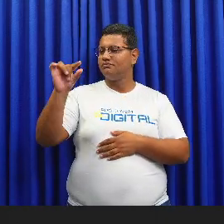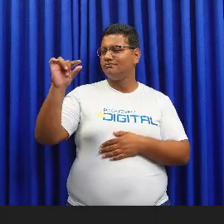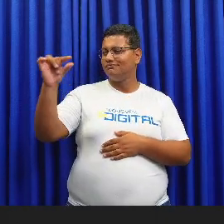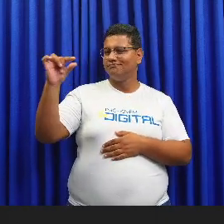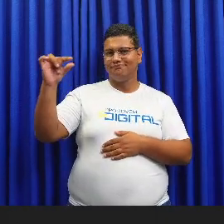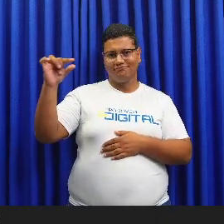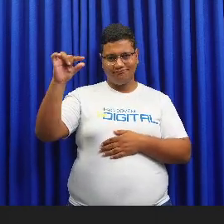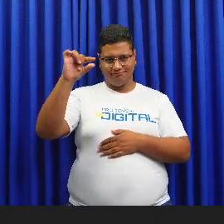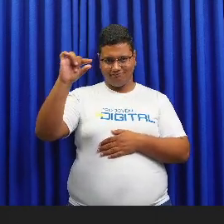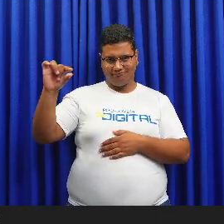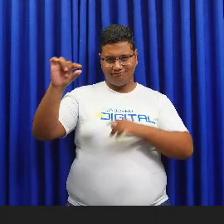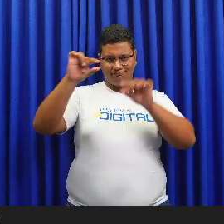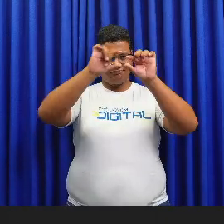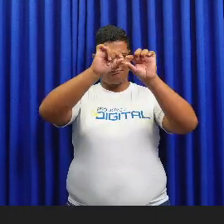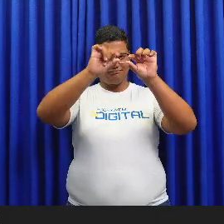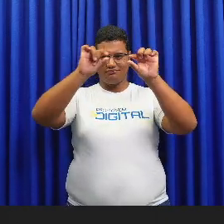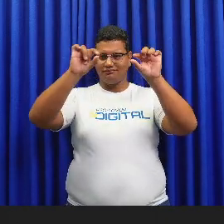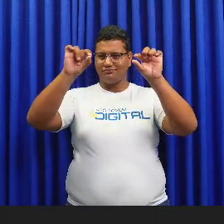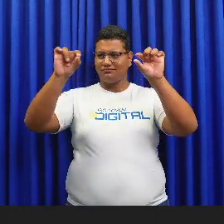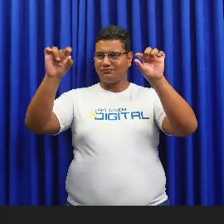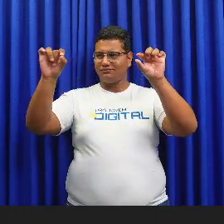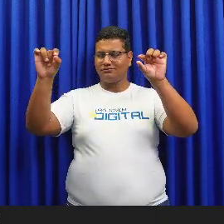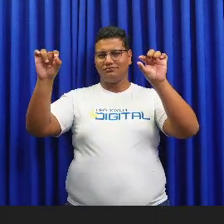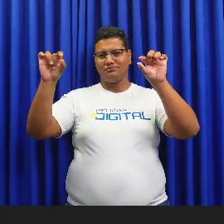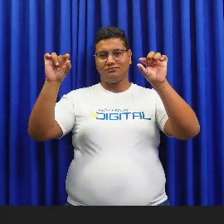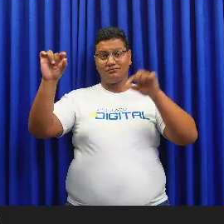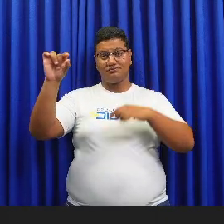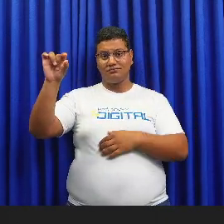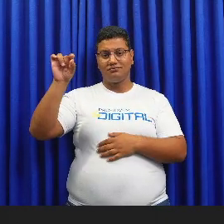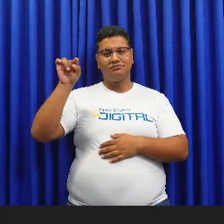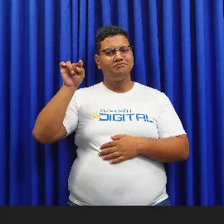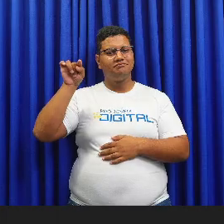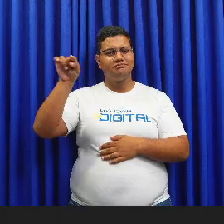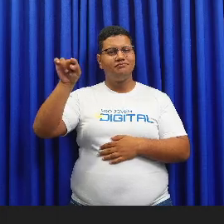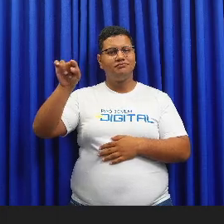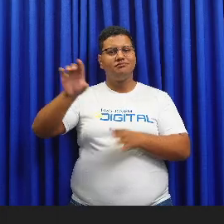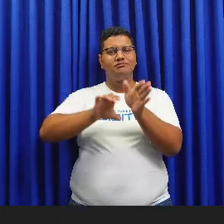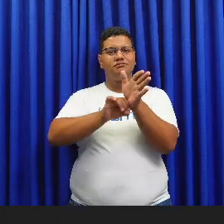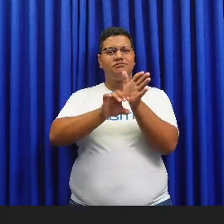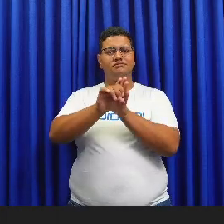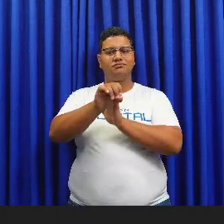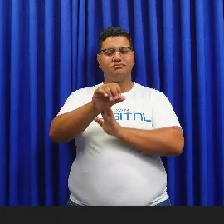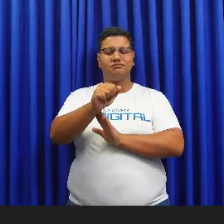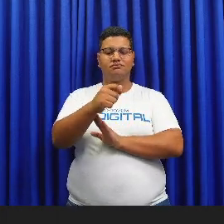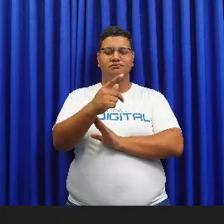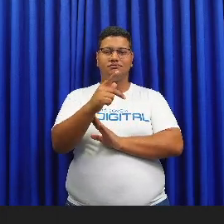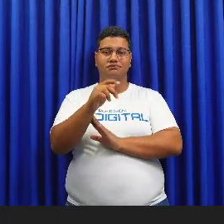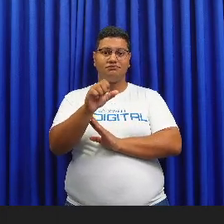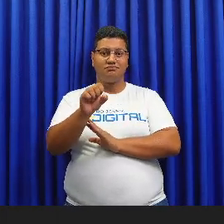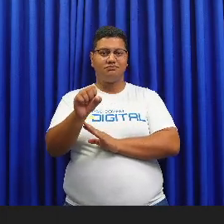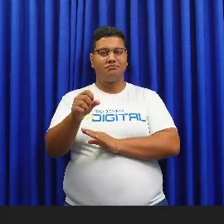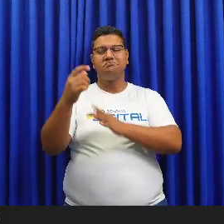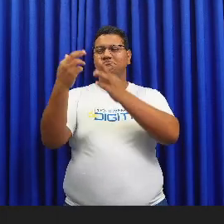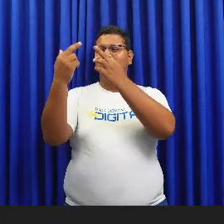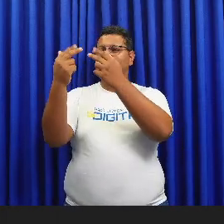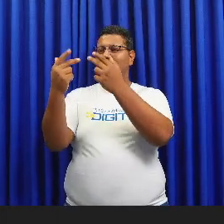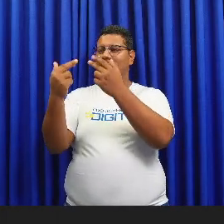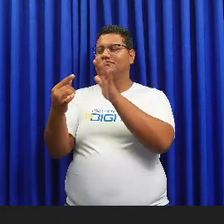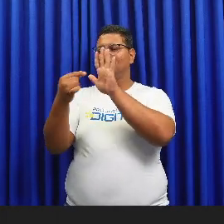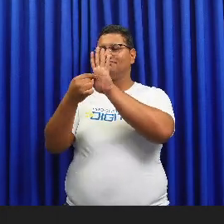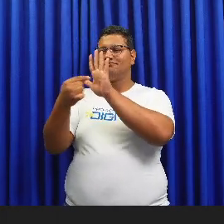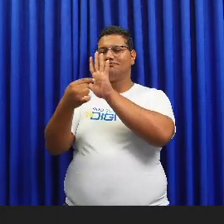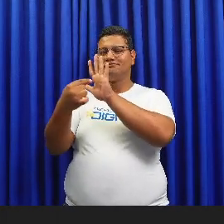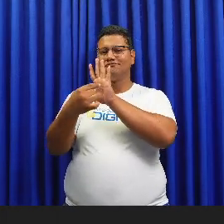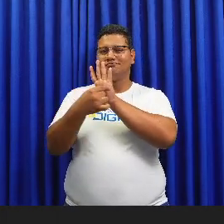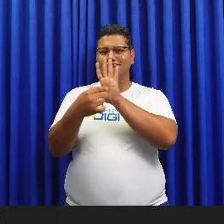canto superior direito é onde você vai encontrar o Google Apps, os aplicativos da Google. E você vai ver aí, ó, que